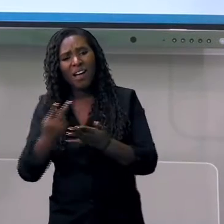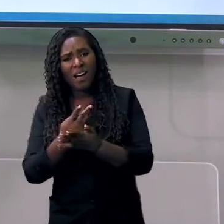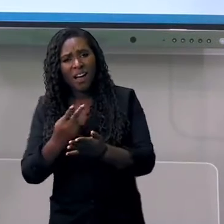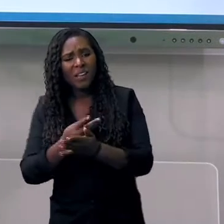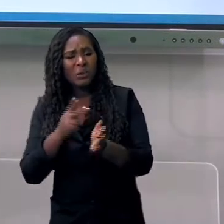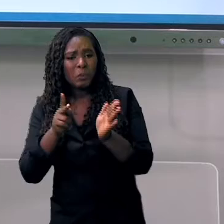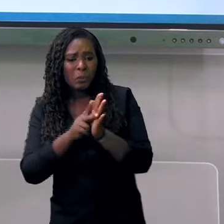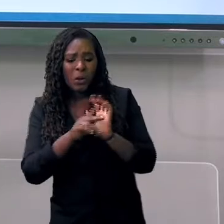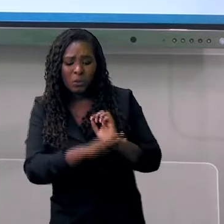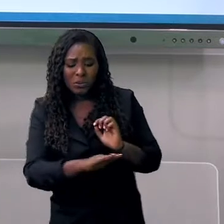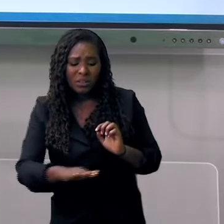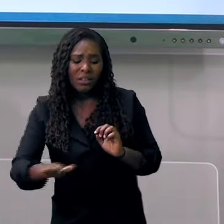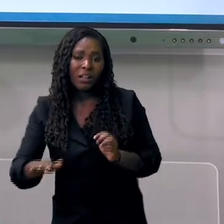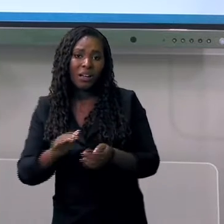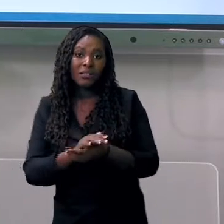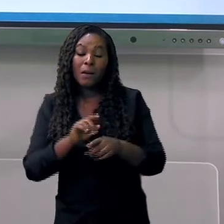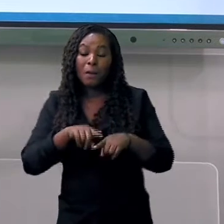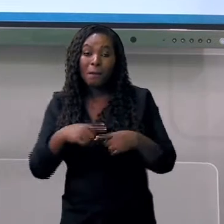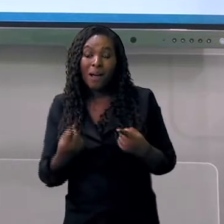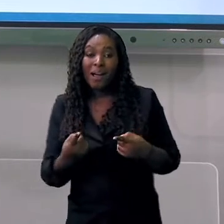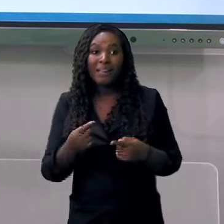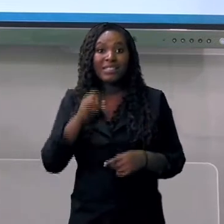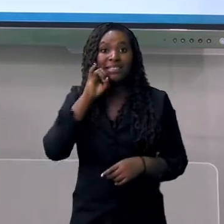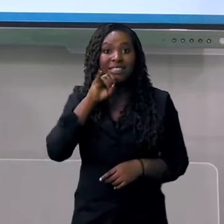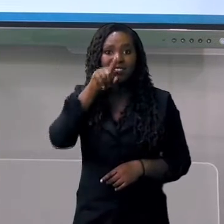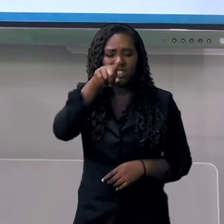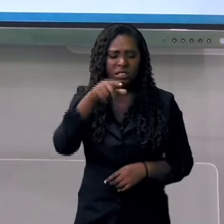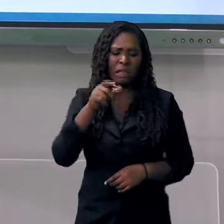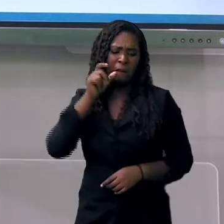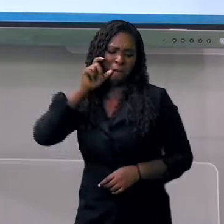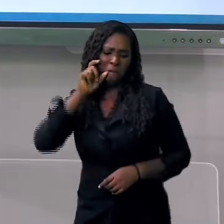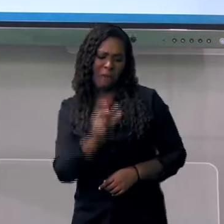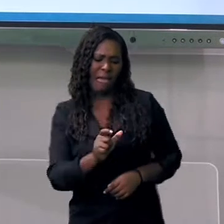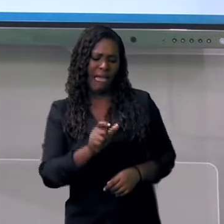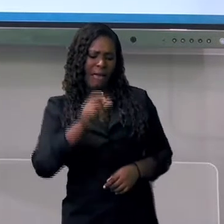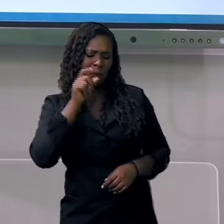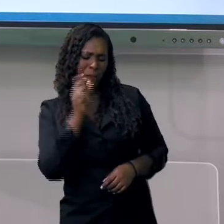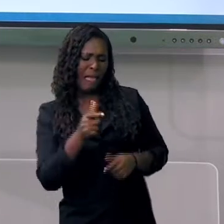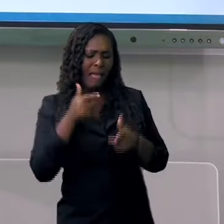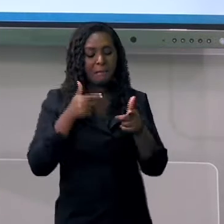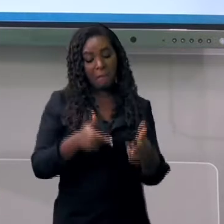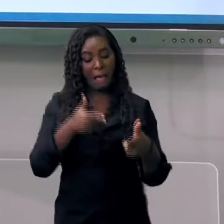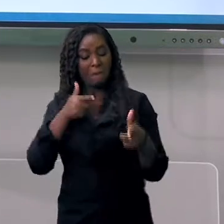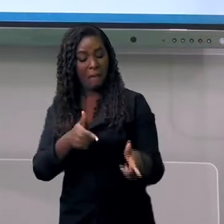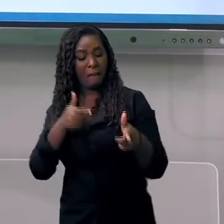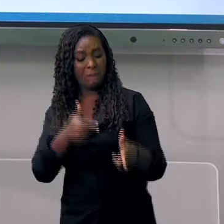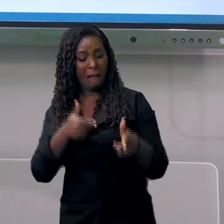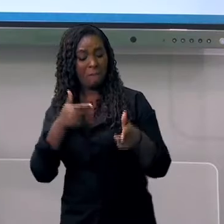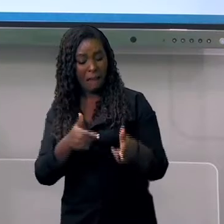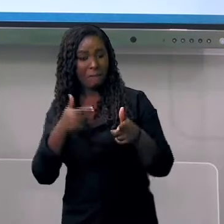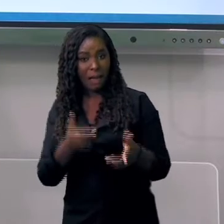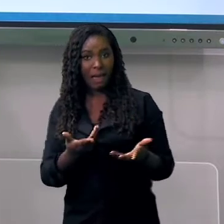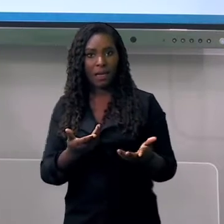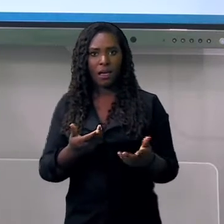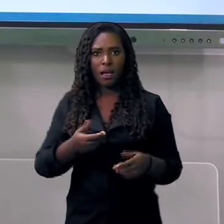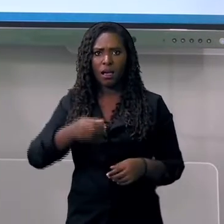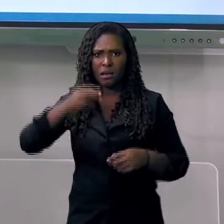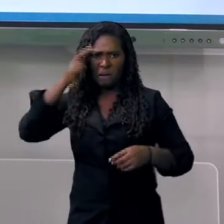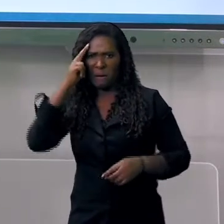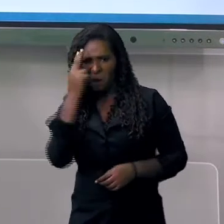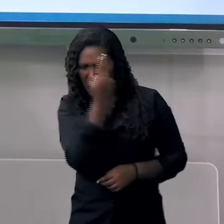uma opressão, causando confusão e pavor na criança. Se a criança teve um